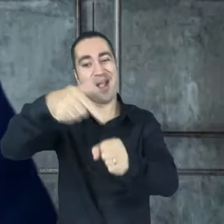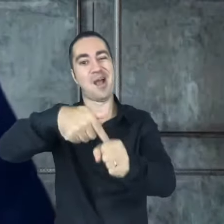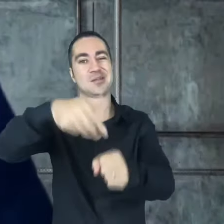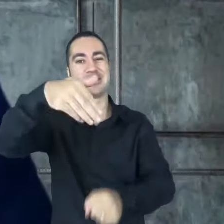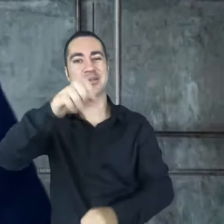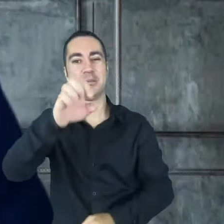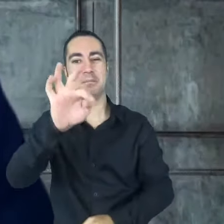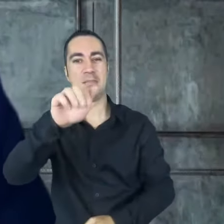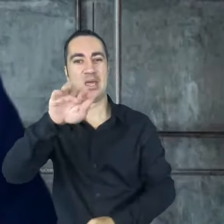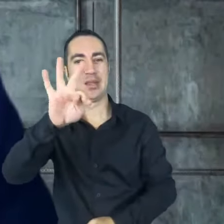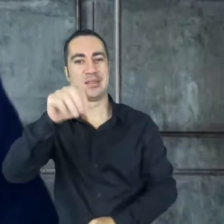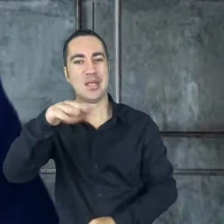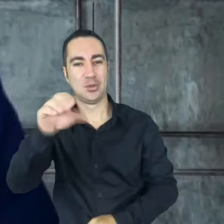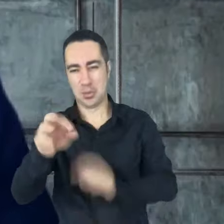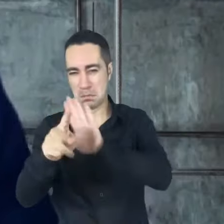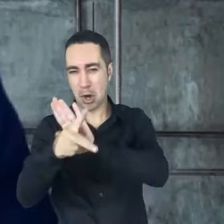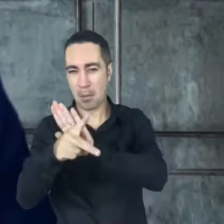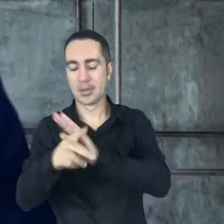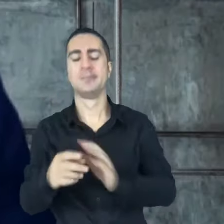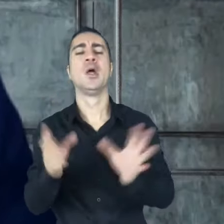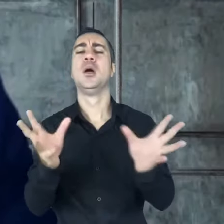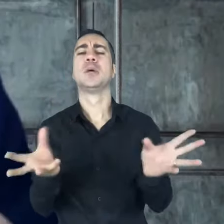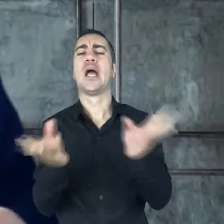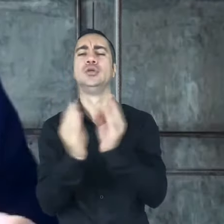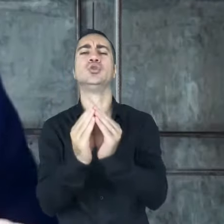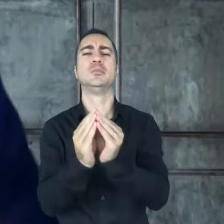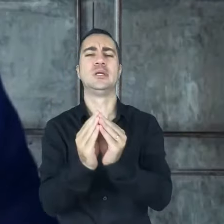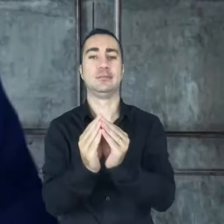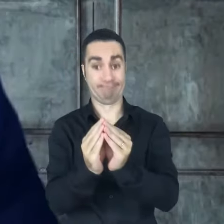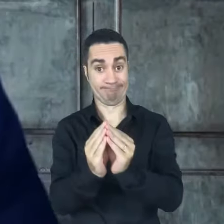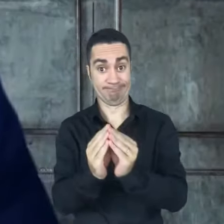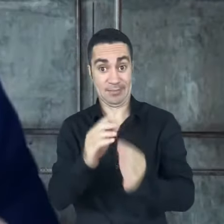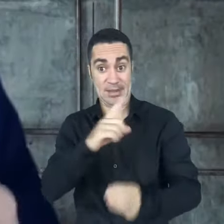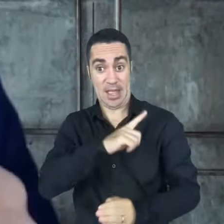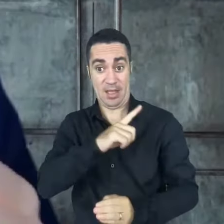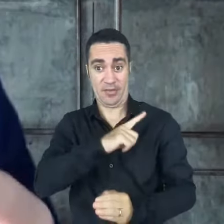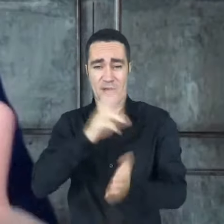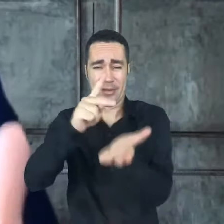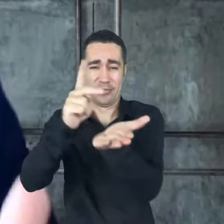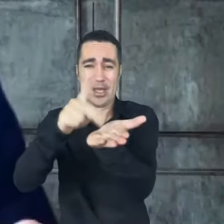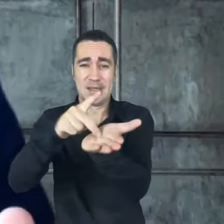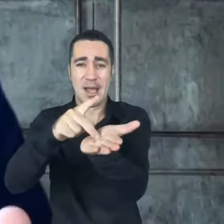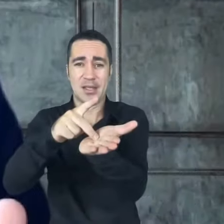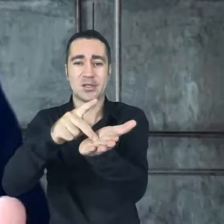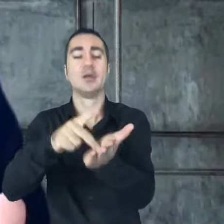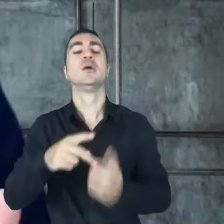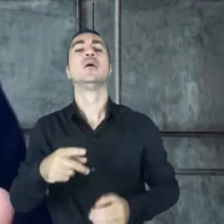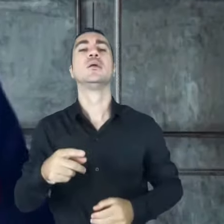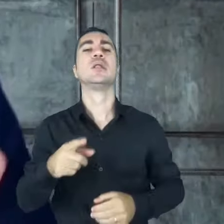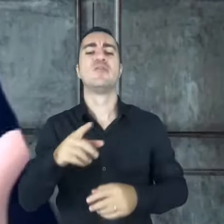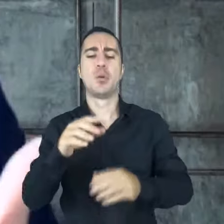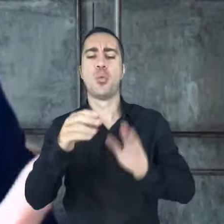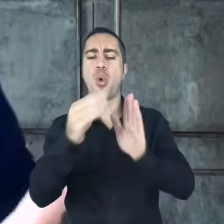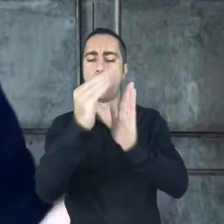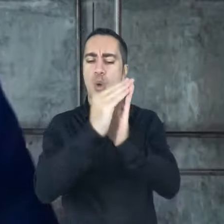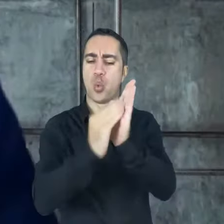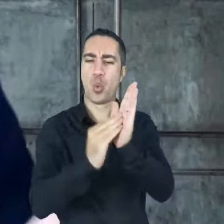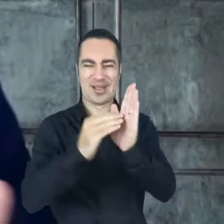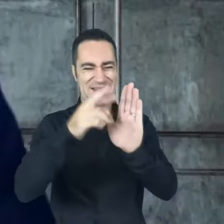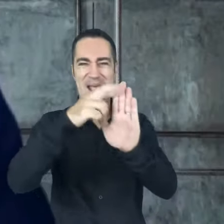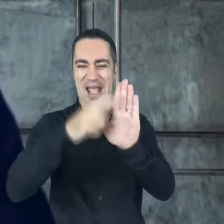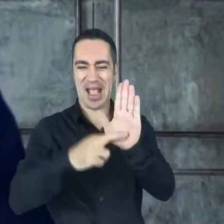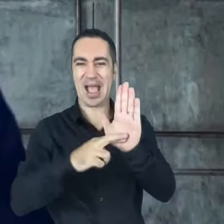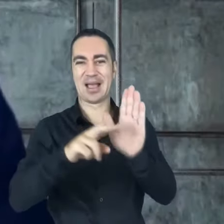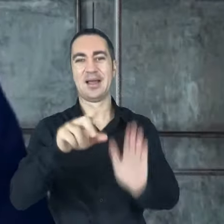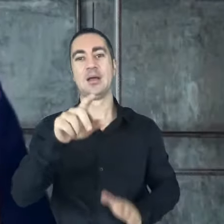para resumir aqui, a gente teve o livro de regras, então, do artigo 6, isso é muito